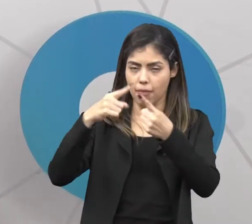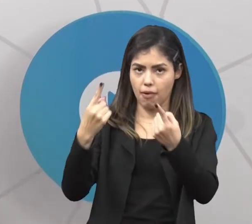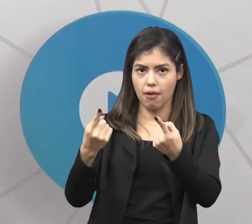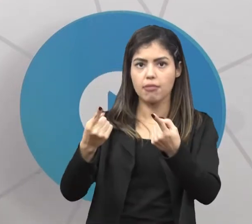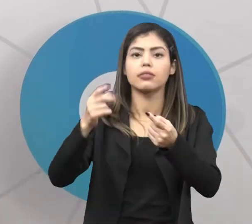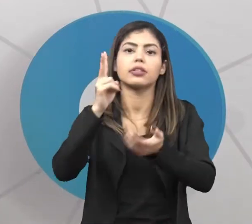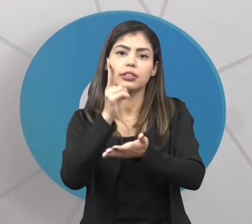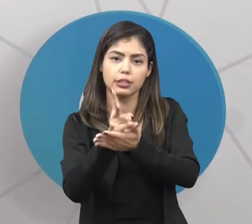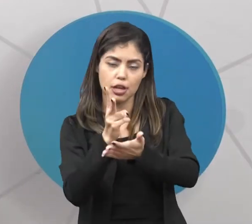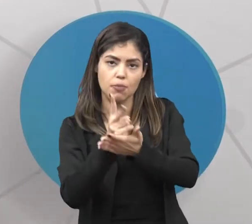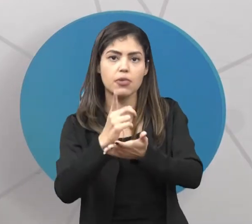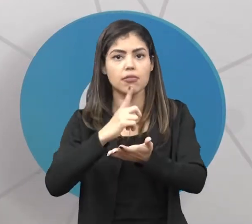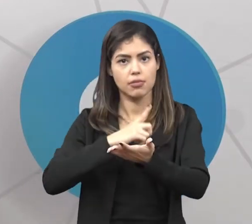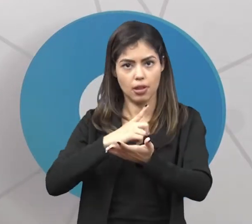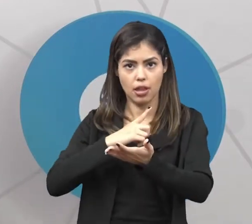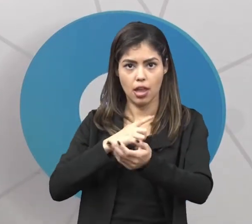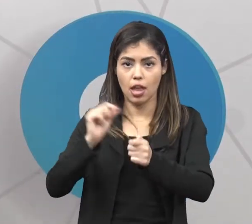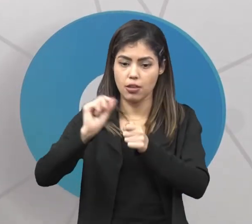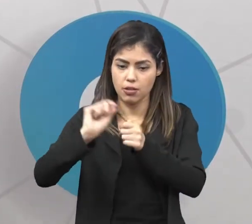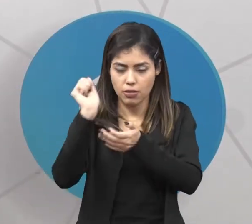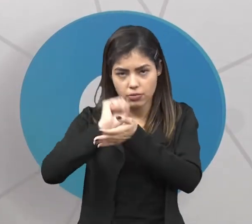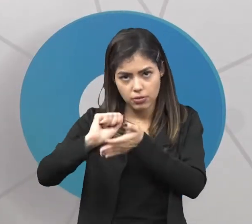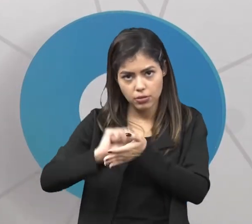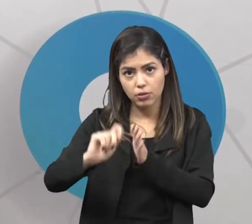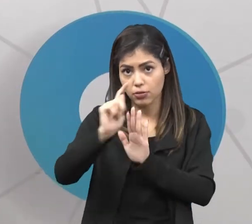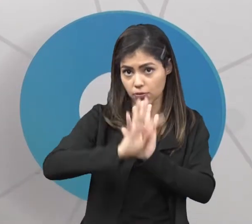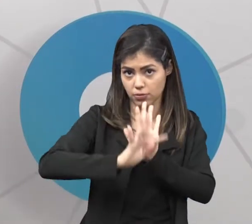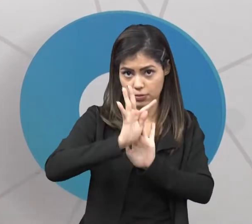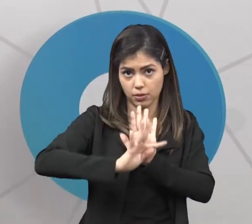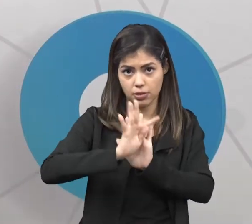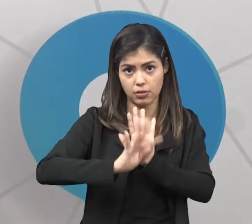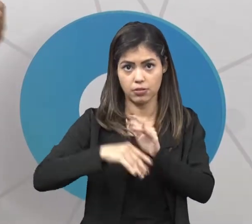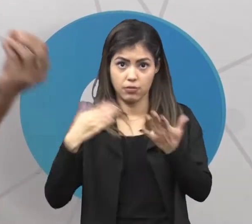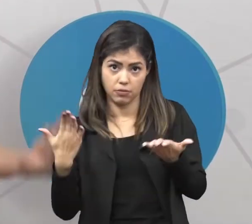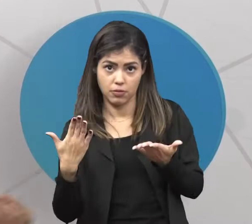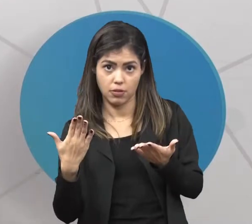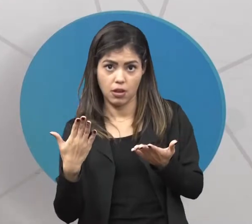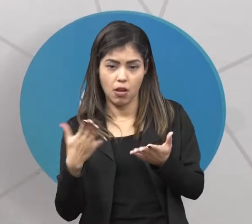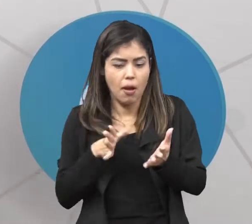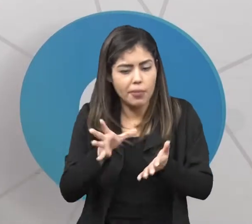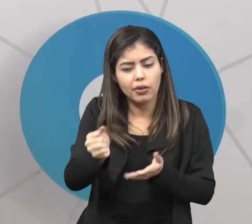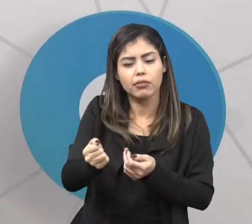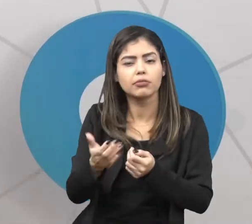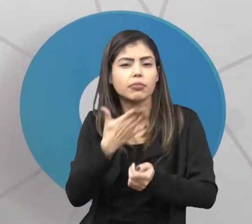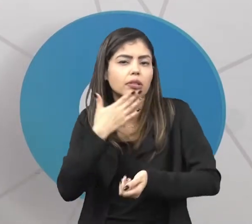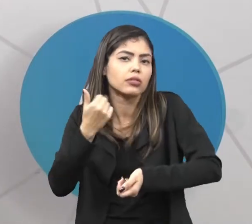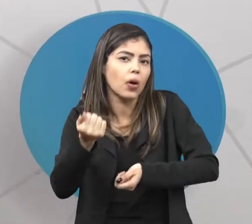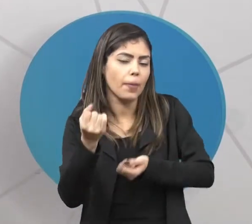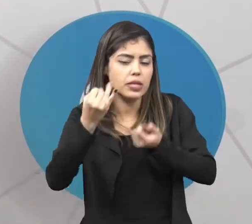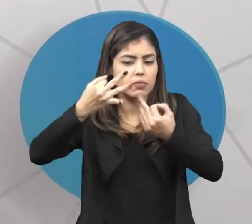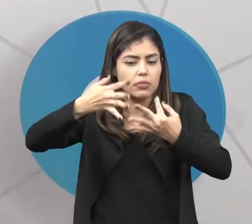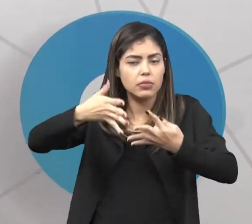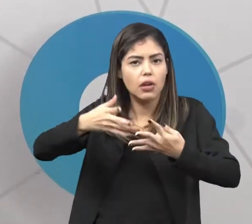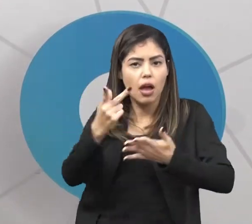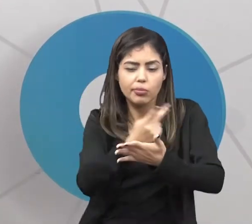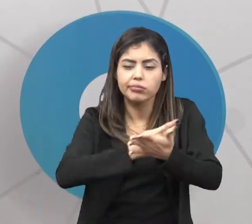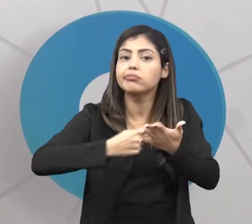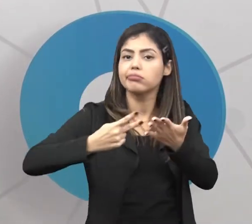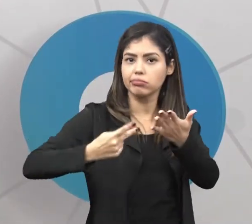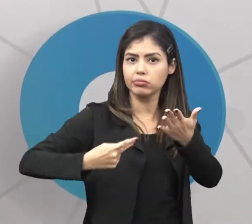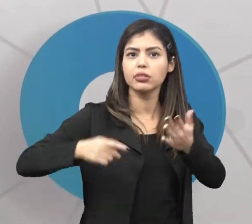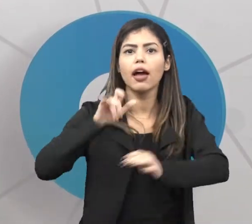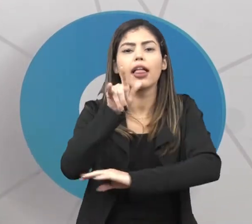há sempre uma tendência na hora da escrita desses textos para uma pegada mais argumentativa, mais poética